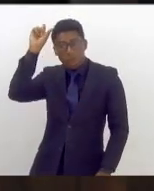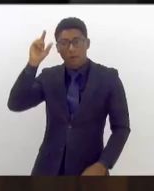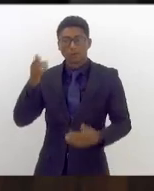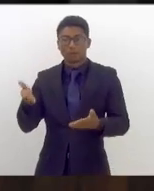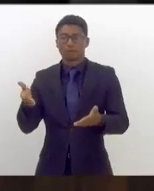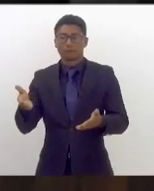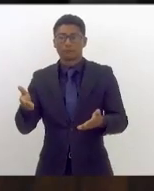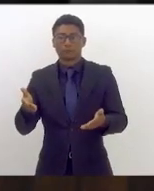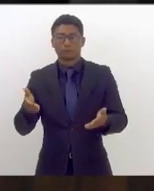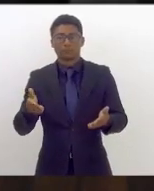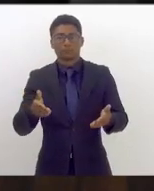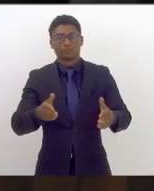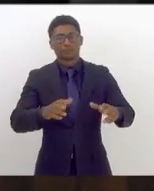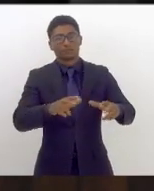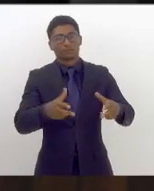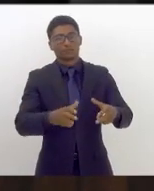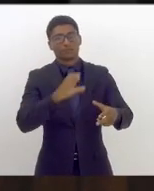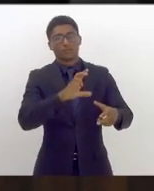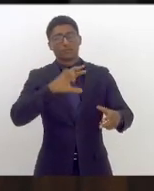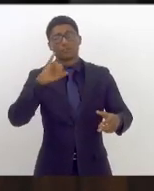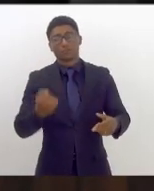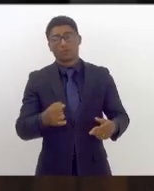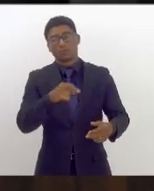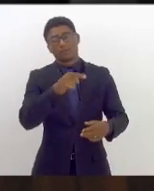vamos botar para votar